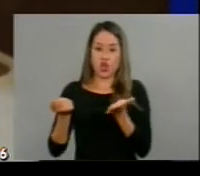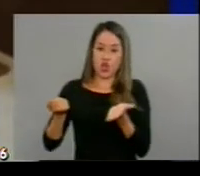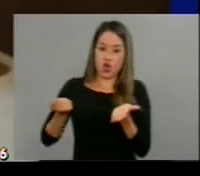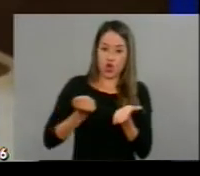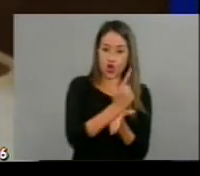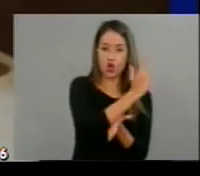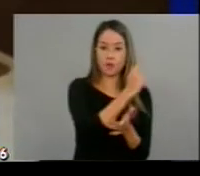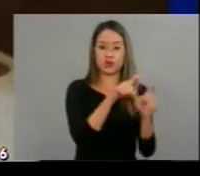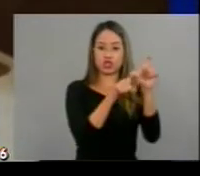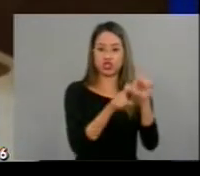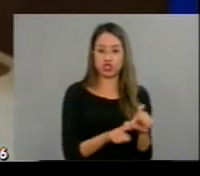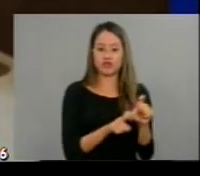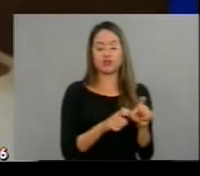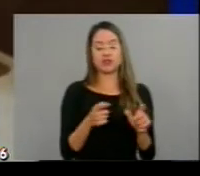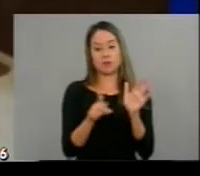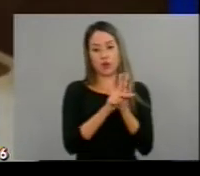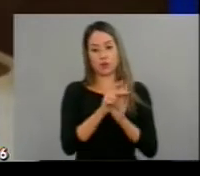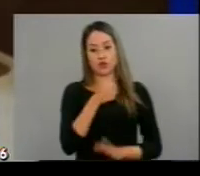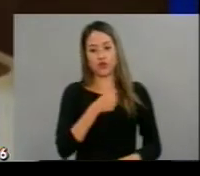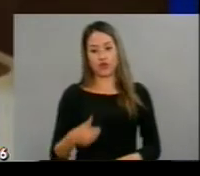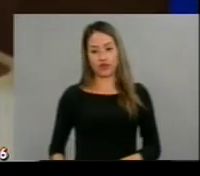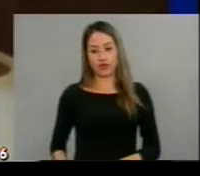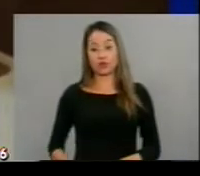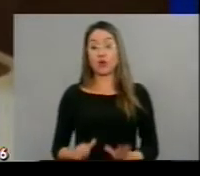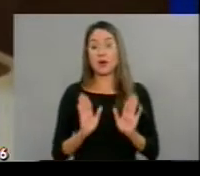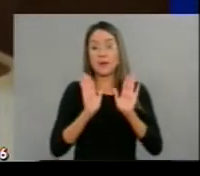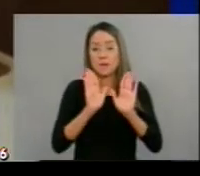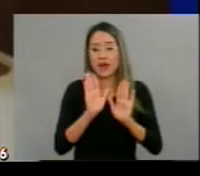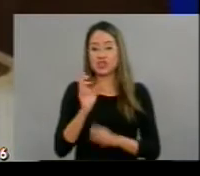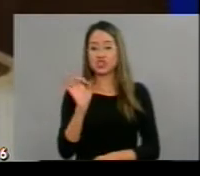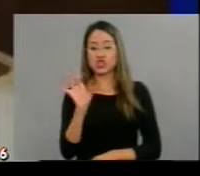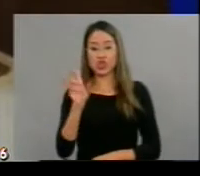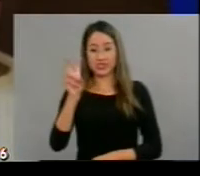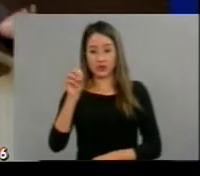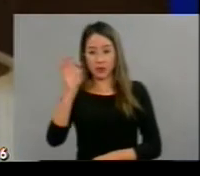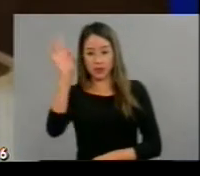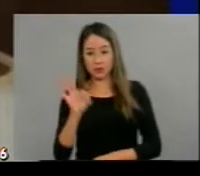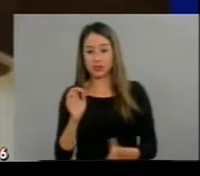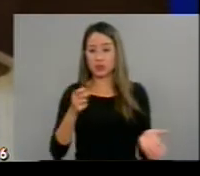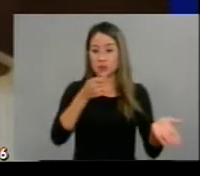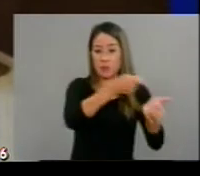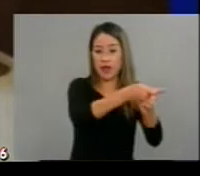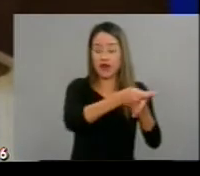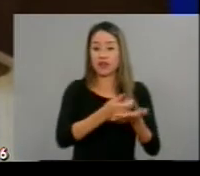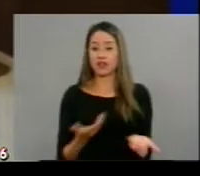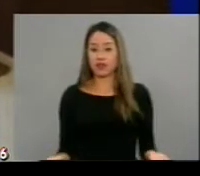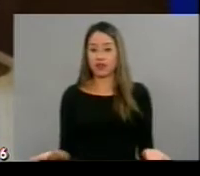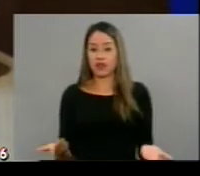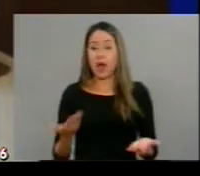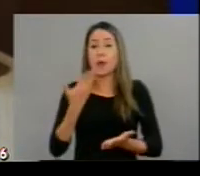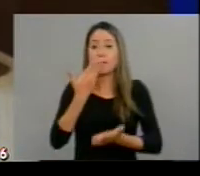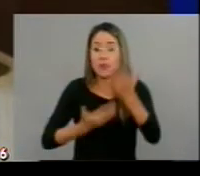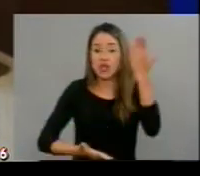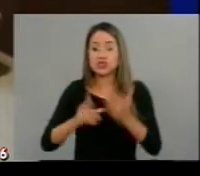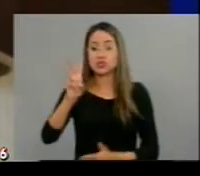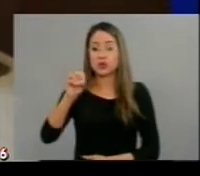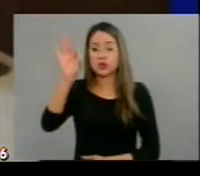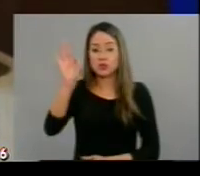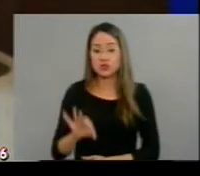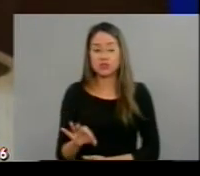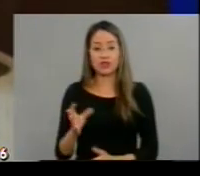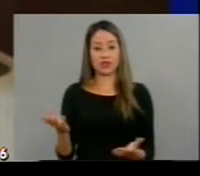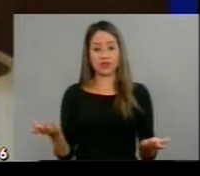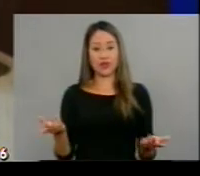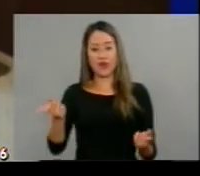congelo saúde, educação e assistência, mas não congelo as estatais não dependentes. Basta ligar A com